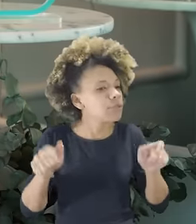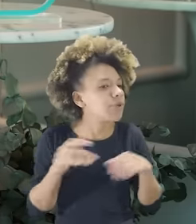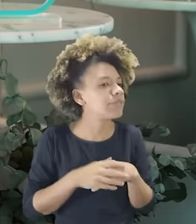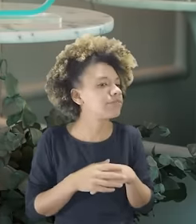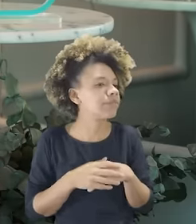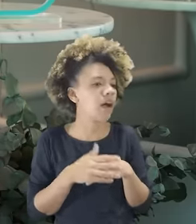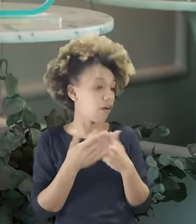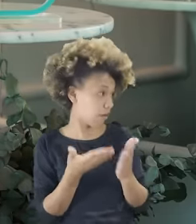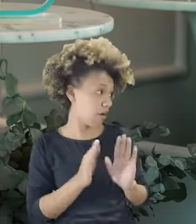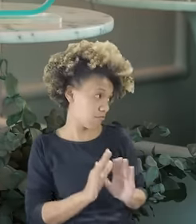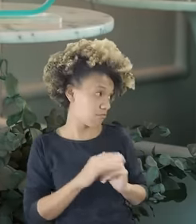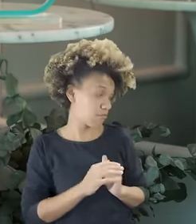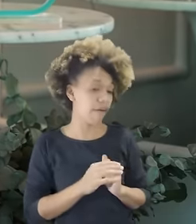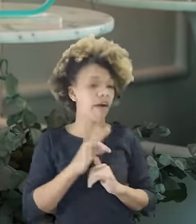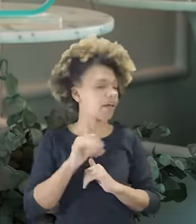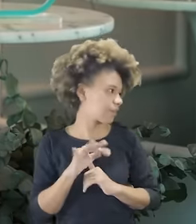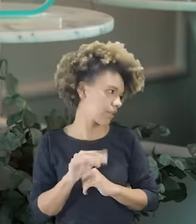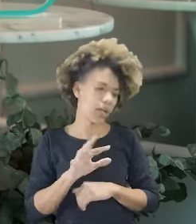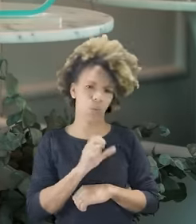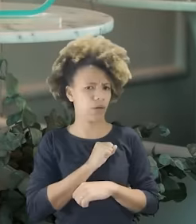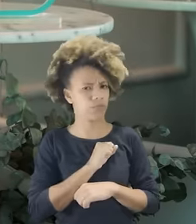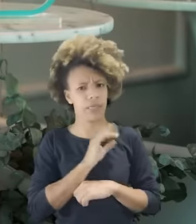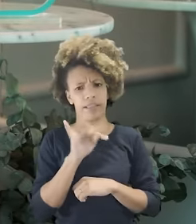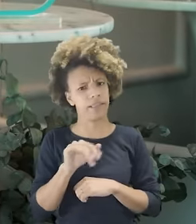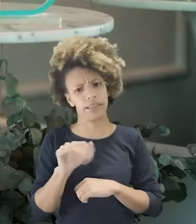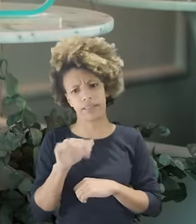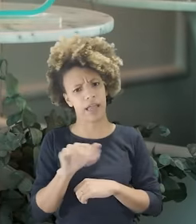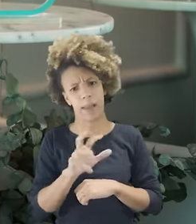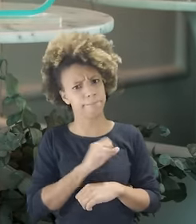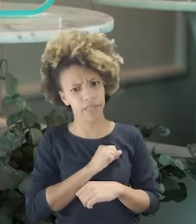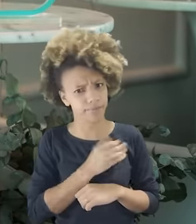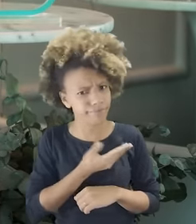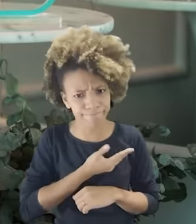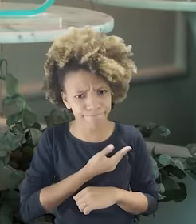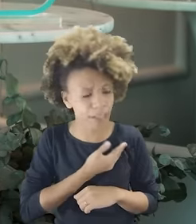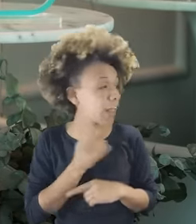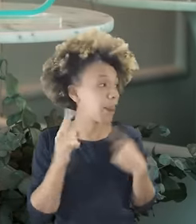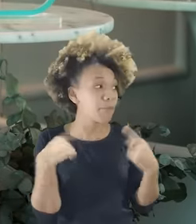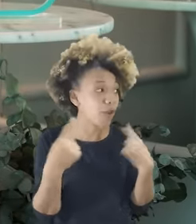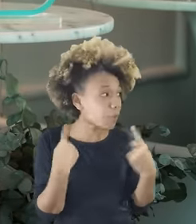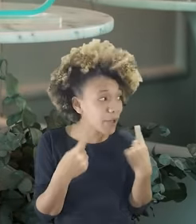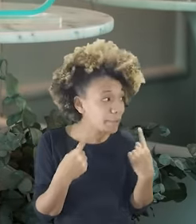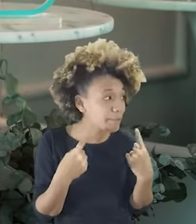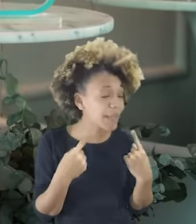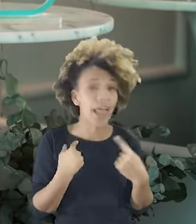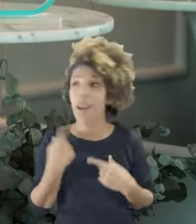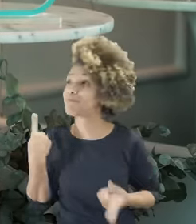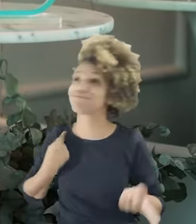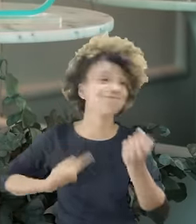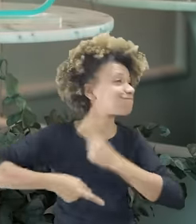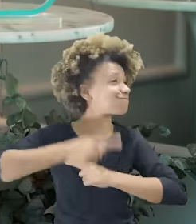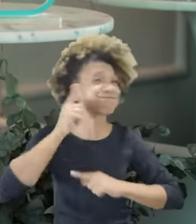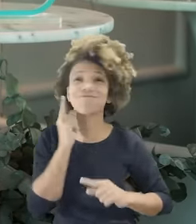as pessoas elas elas falam assim a Tatá Werneck que eu amo tá Minha amiga a Tatá é muito maluca a